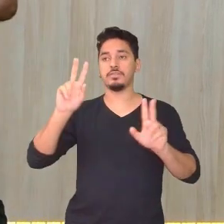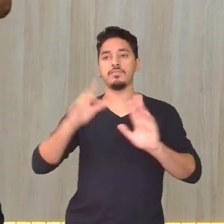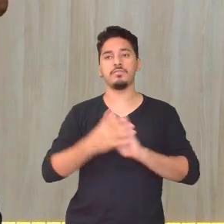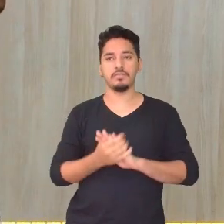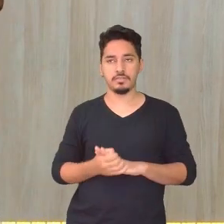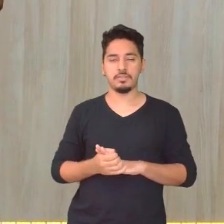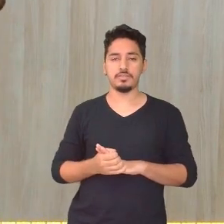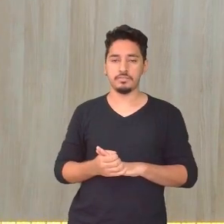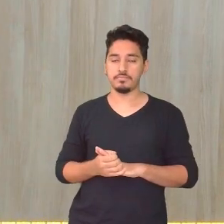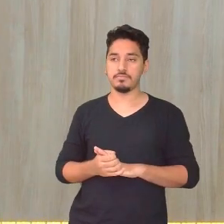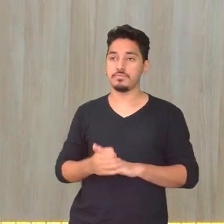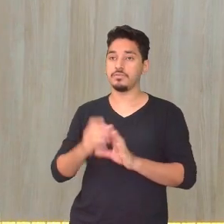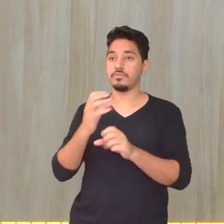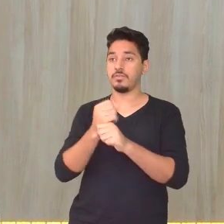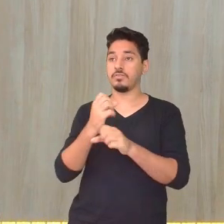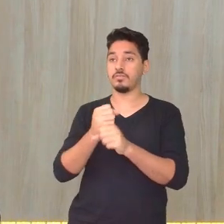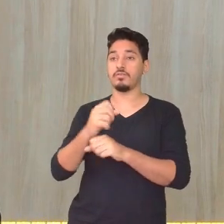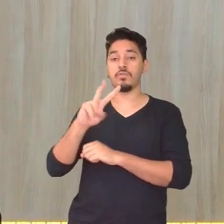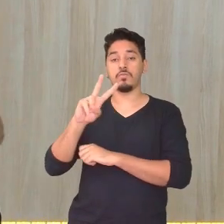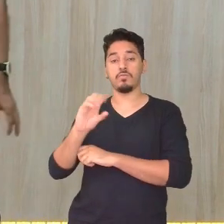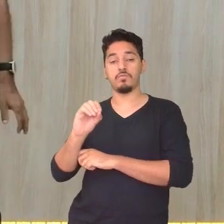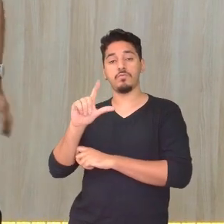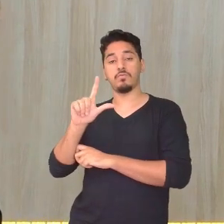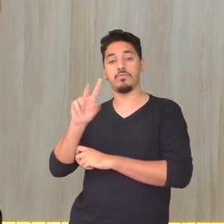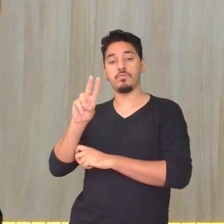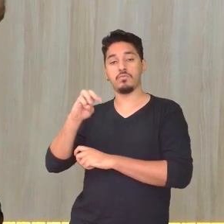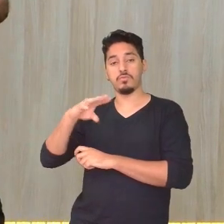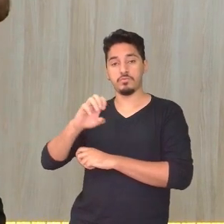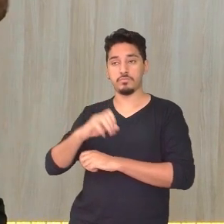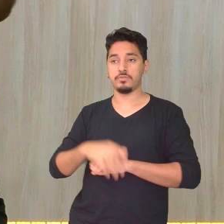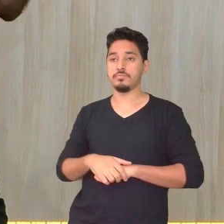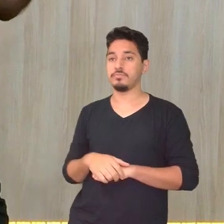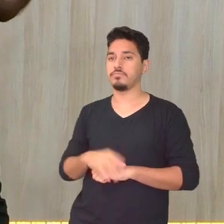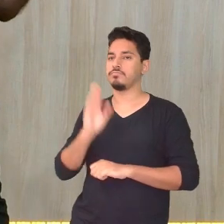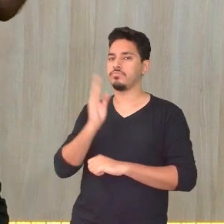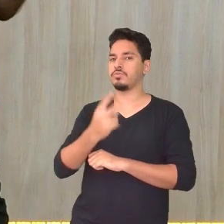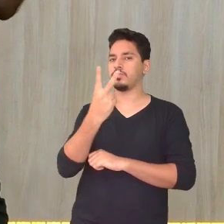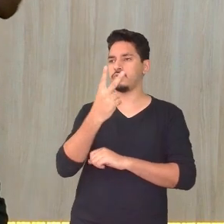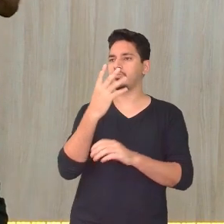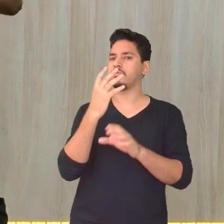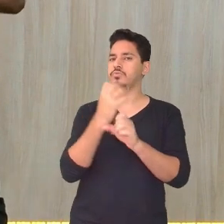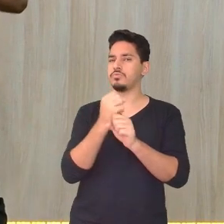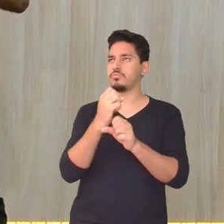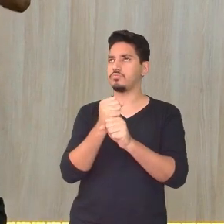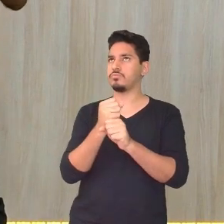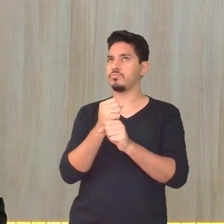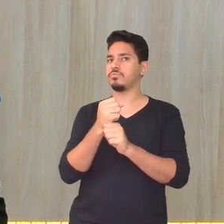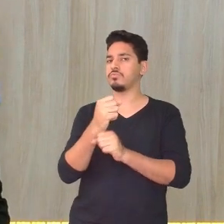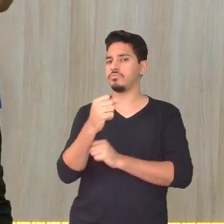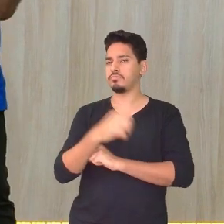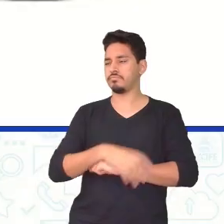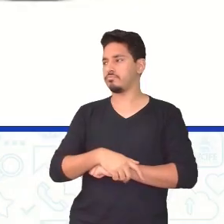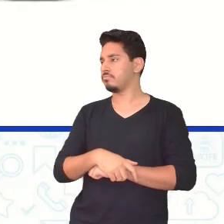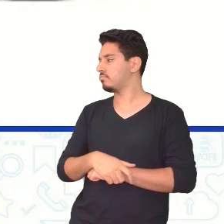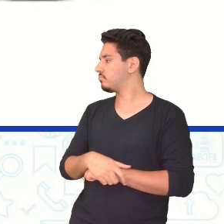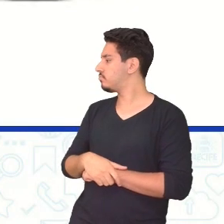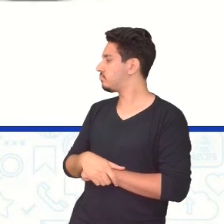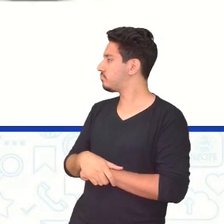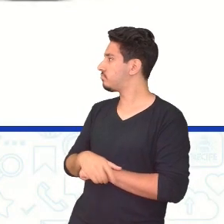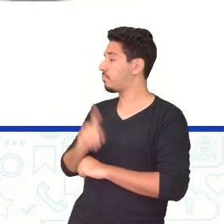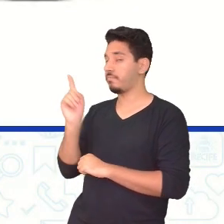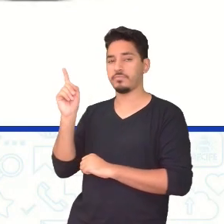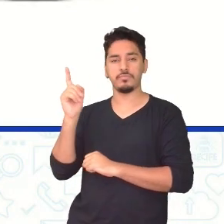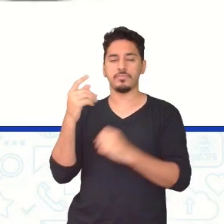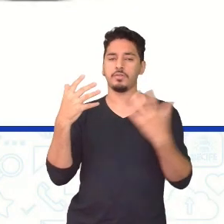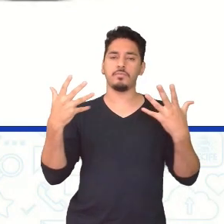no gabarito. Então, calcular o volume é dessa forma que faz. Já 2 exemplos aí da biologia, meu. Essa questão é linda, linda,